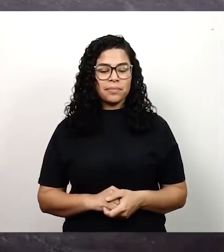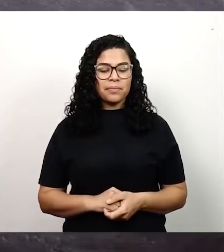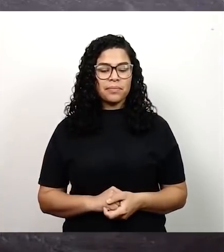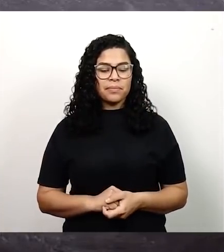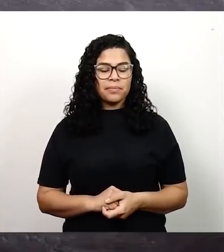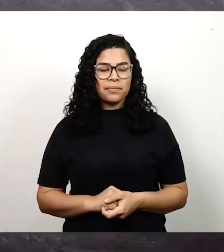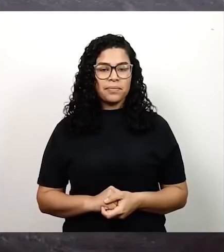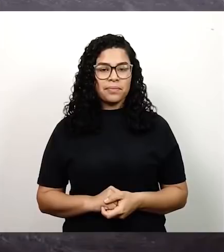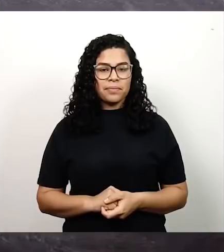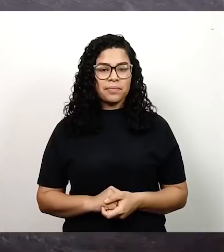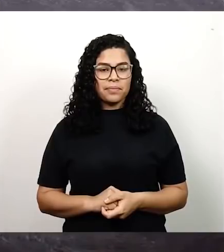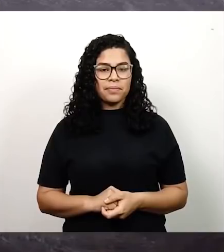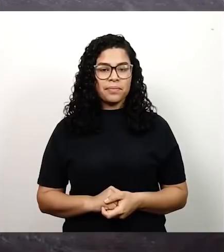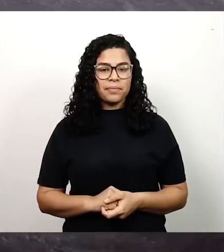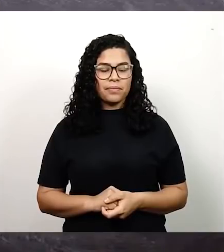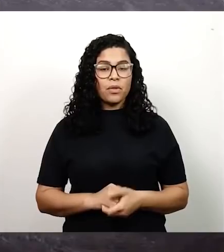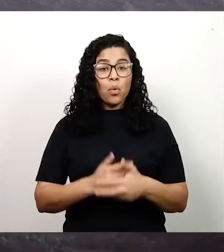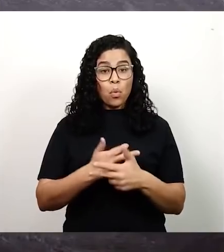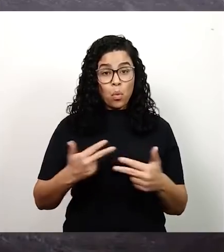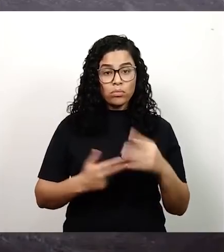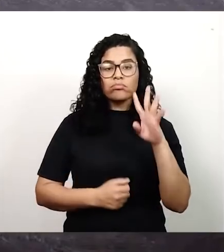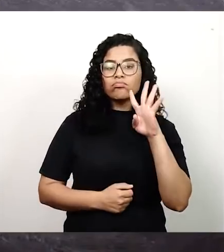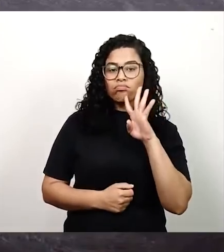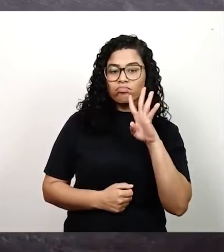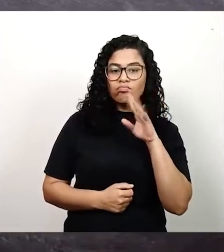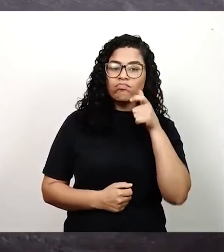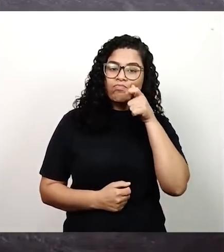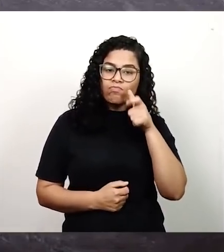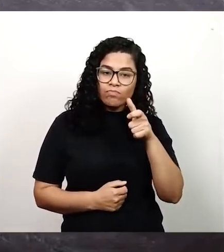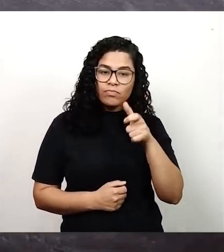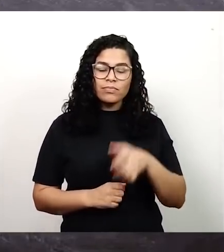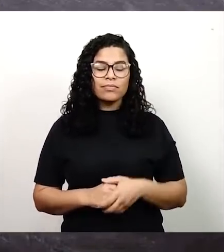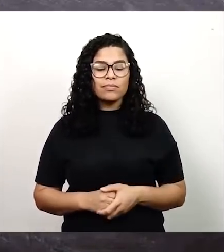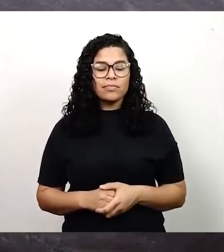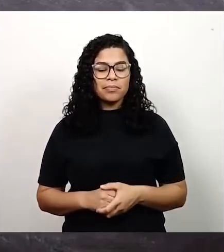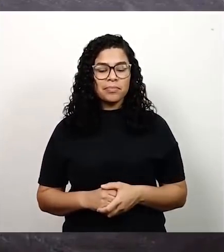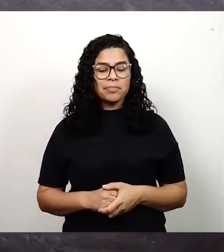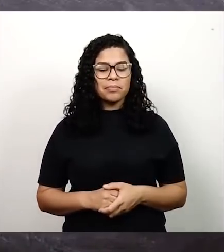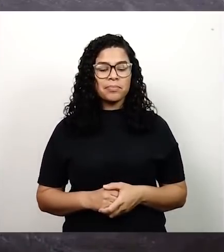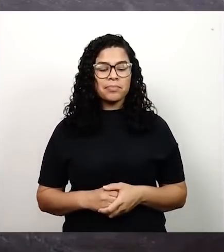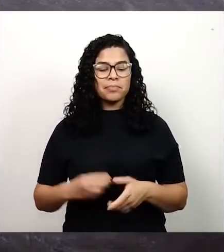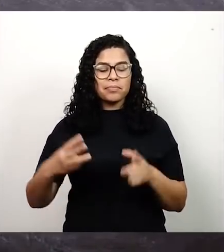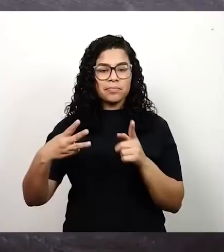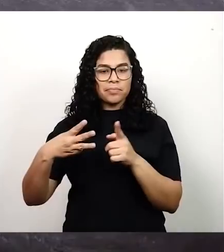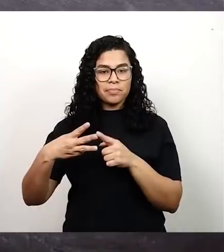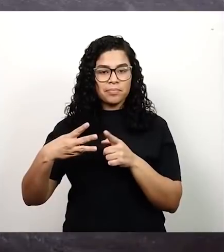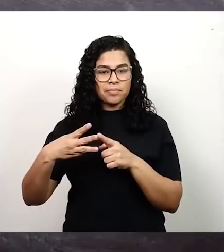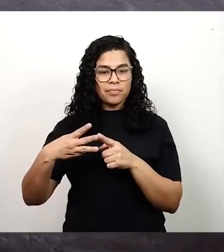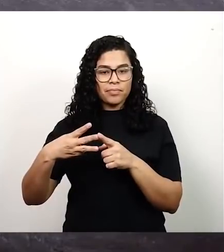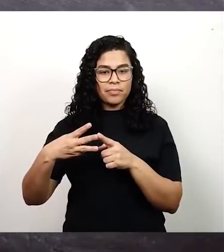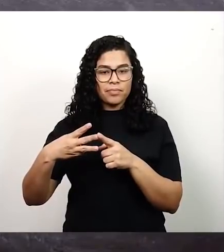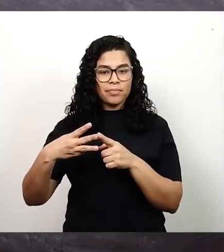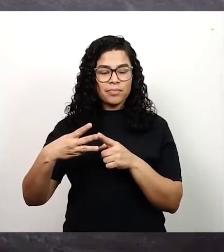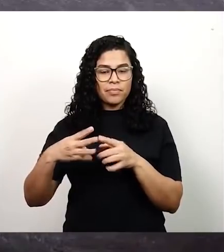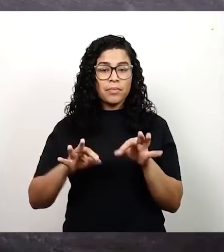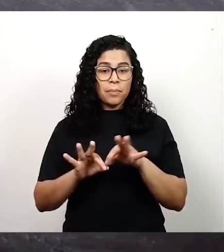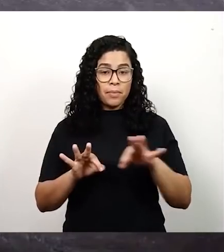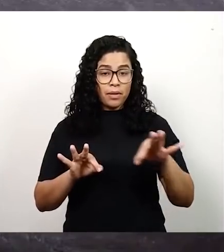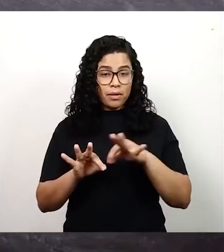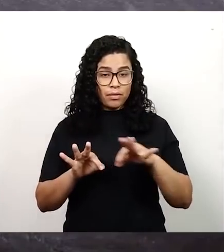vão achar coisas muito interessantes. Então, neste link aqui é sobre as unidades das